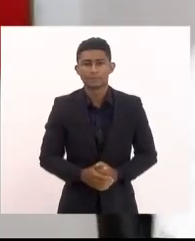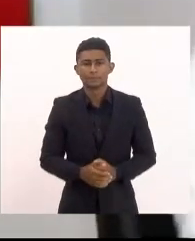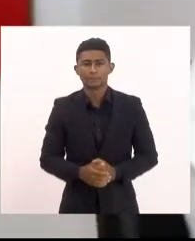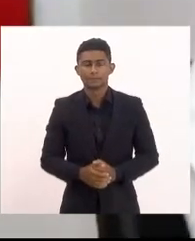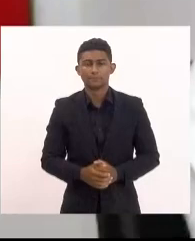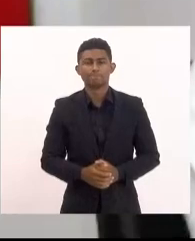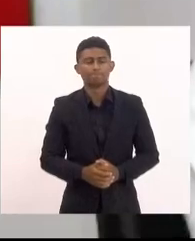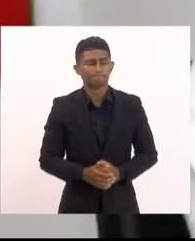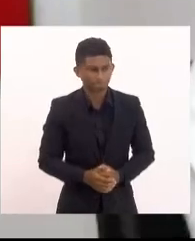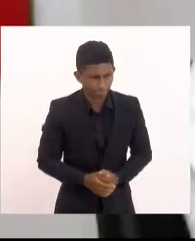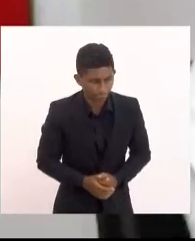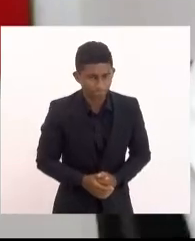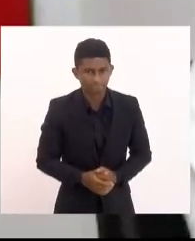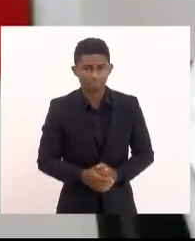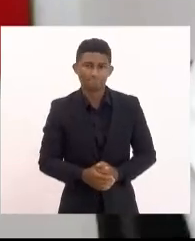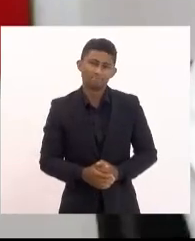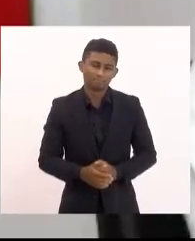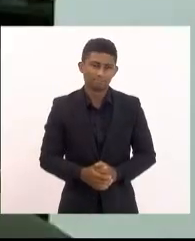Senhor presidente,